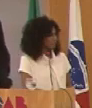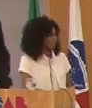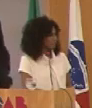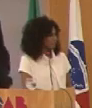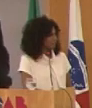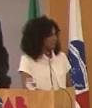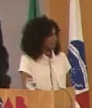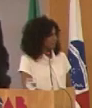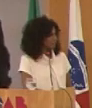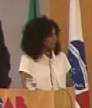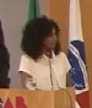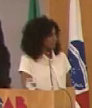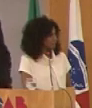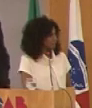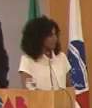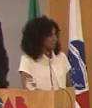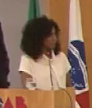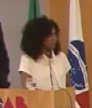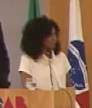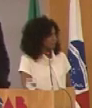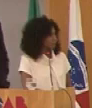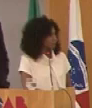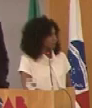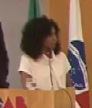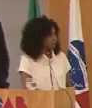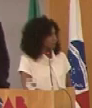casos. Juízes e magistrados